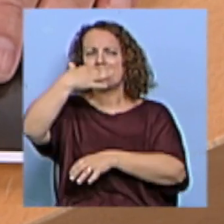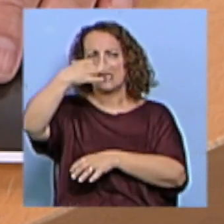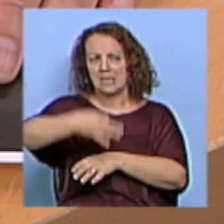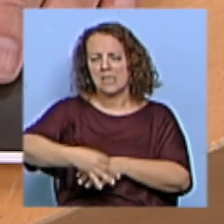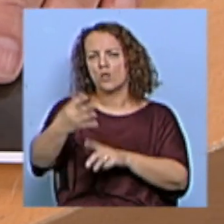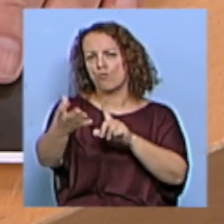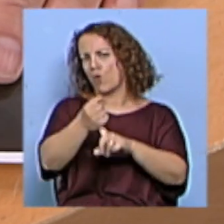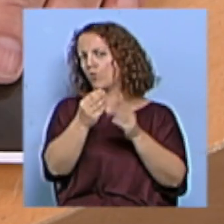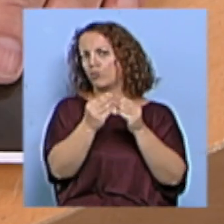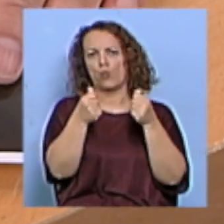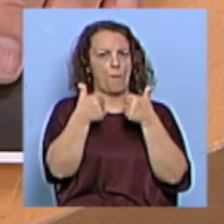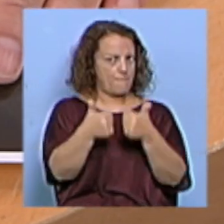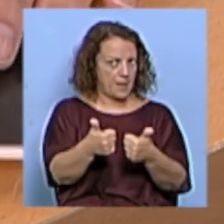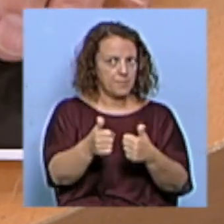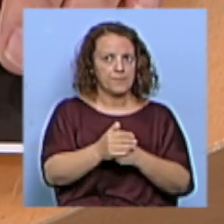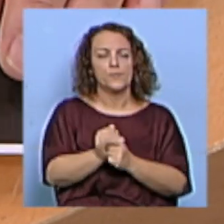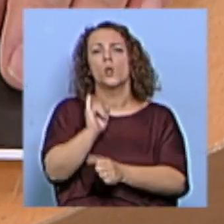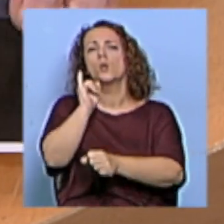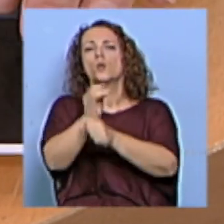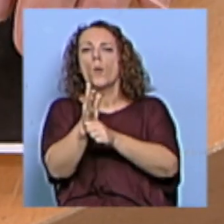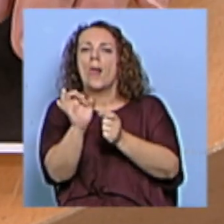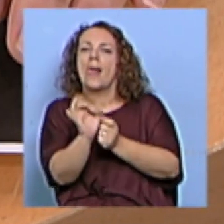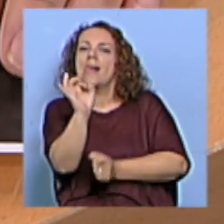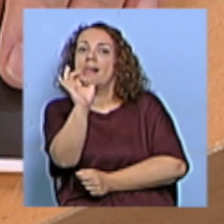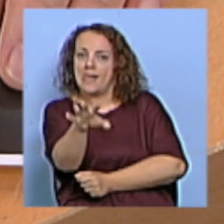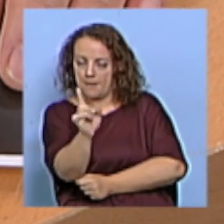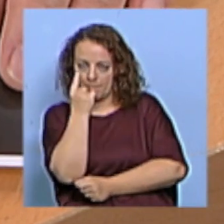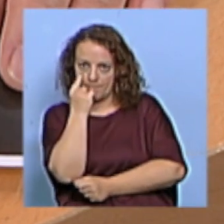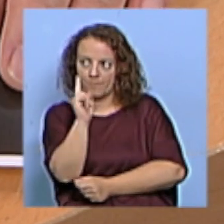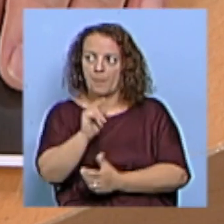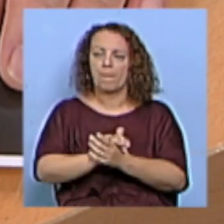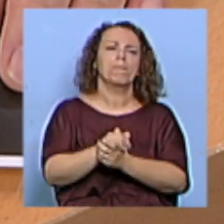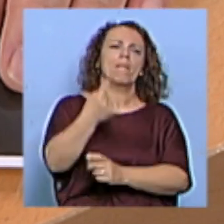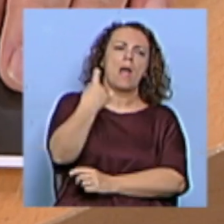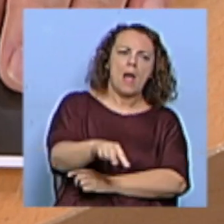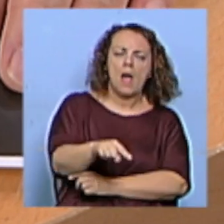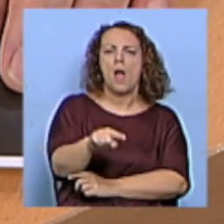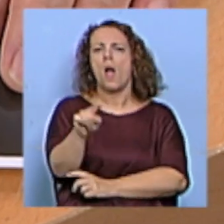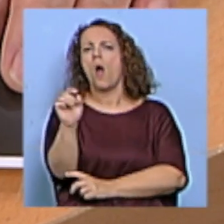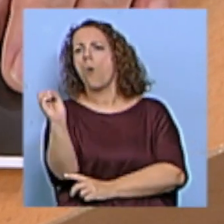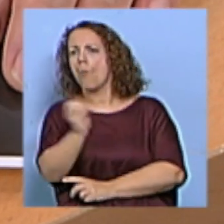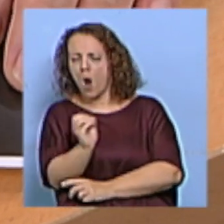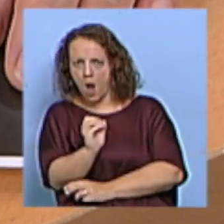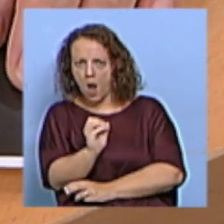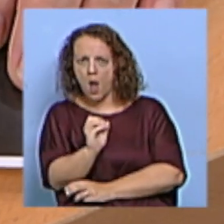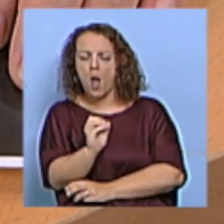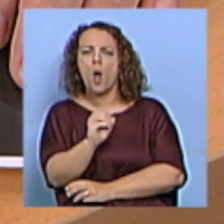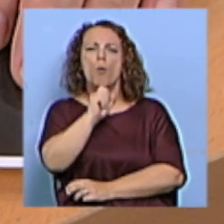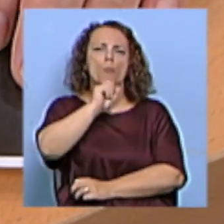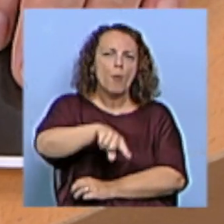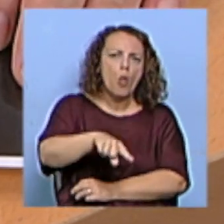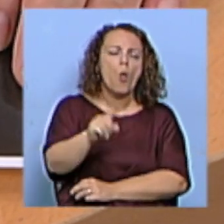soluções. Depois temos aqui alguns truques, que é, há ou não há possibilidade de utilização